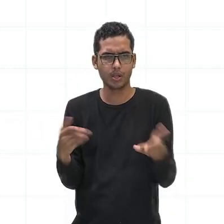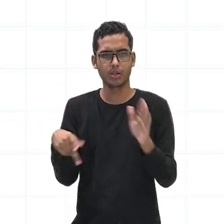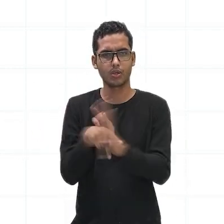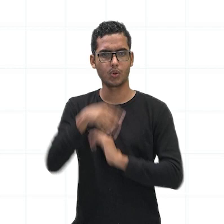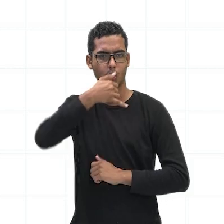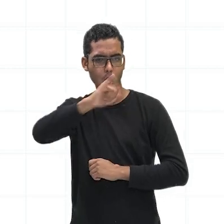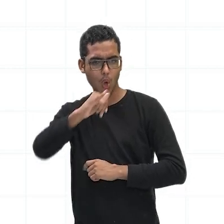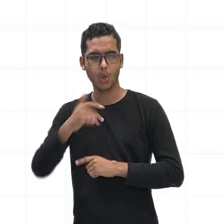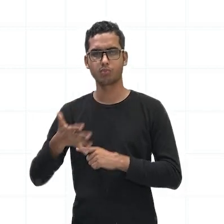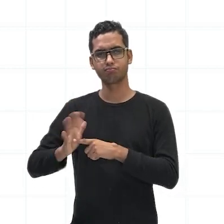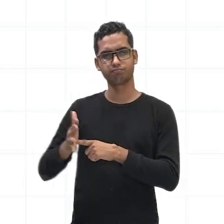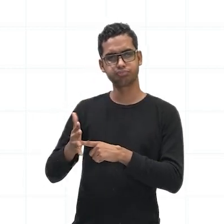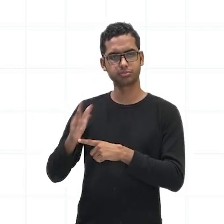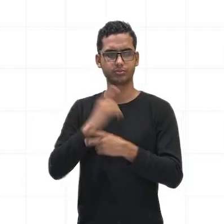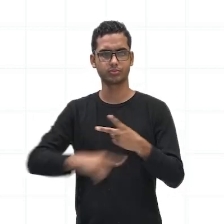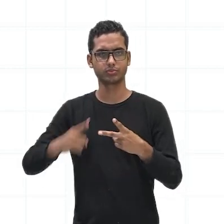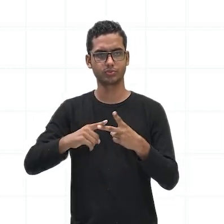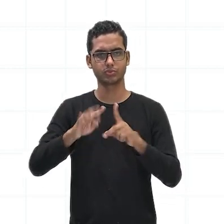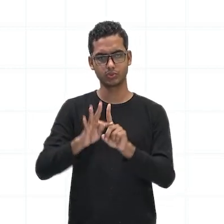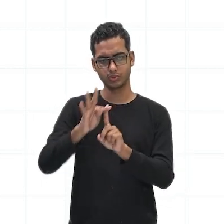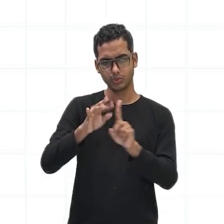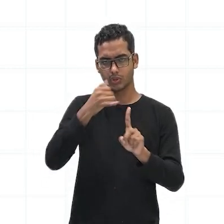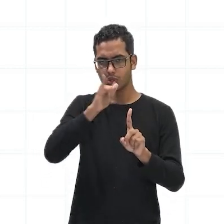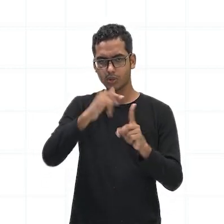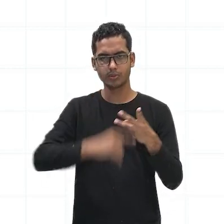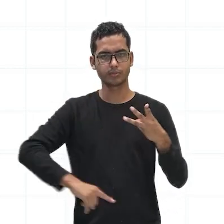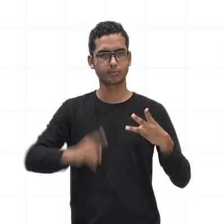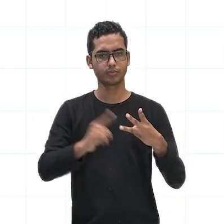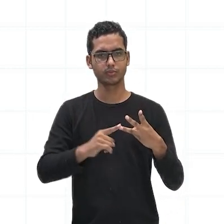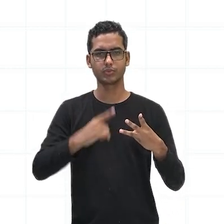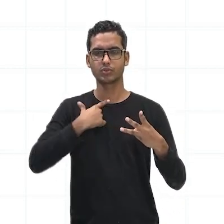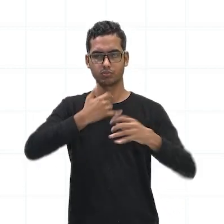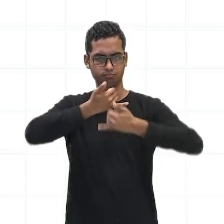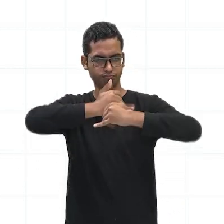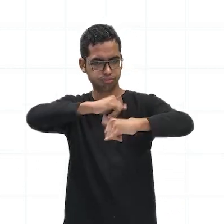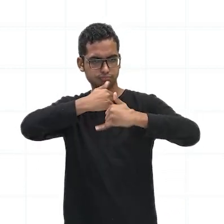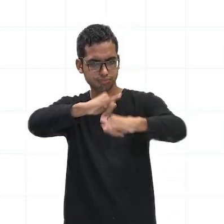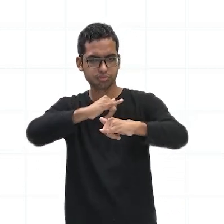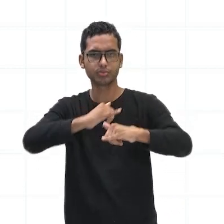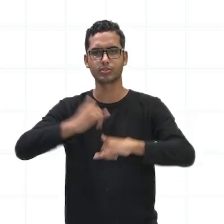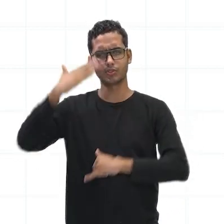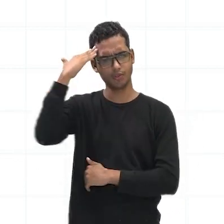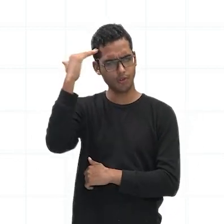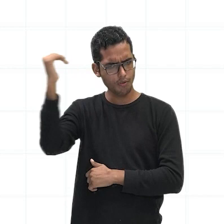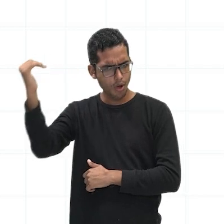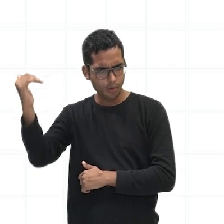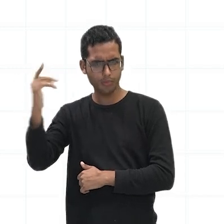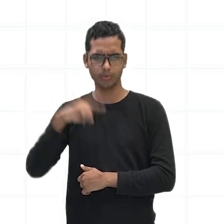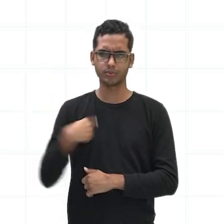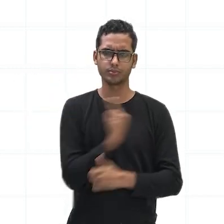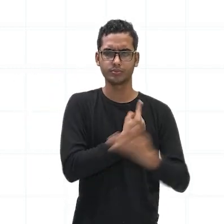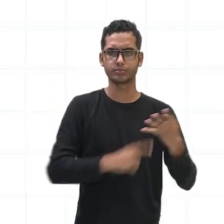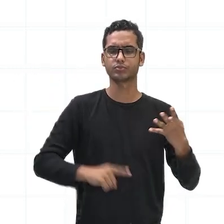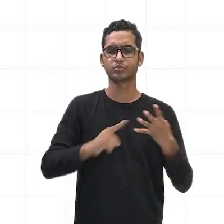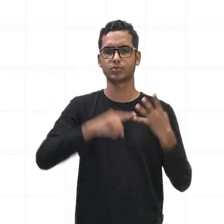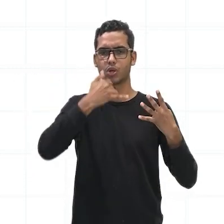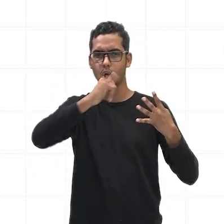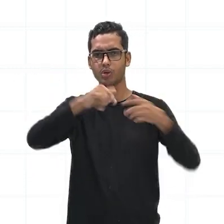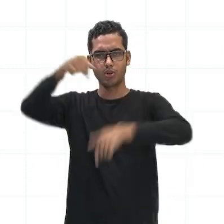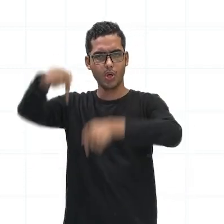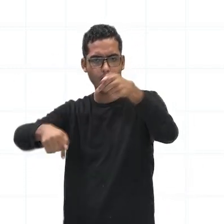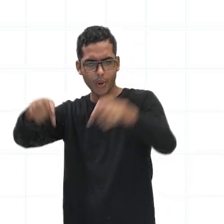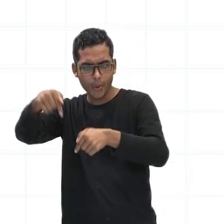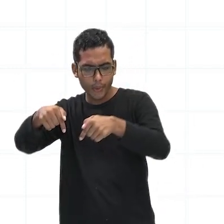mecânica, energia térmica, a energia elétrica, que é mais conhecida, né, nossa, a energia química,